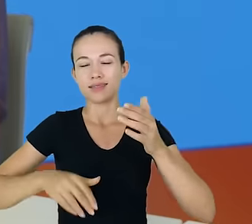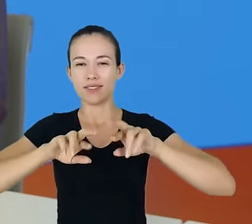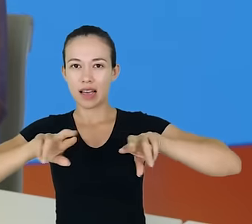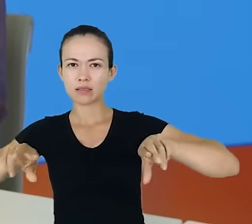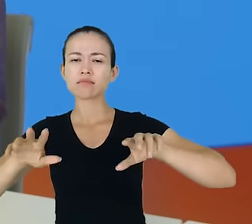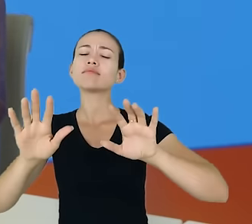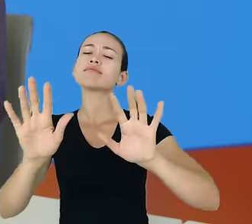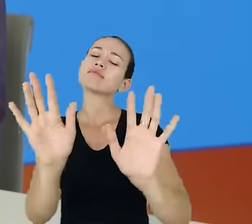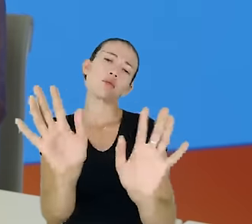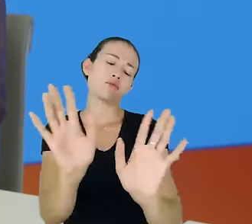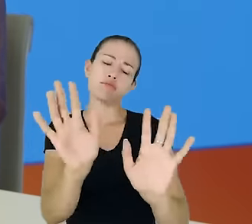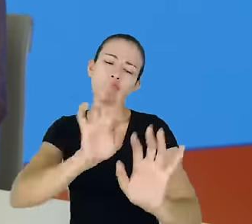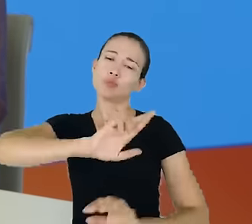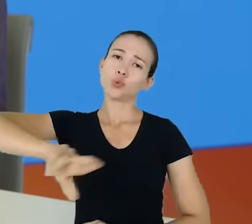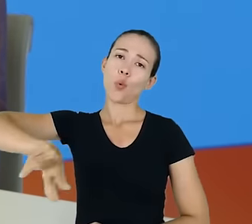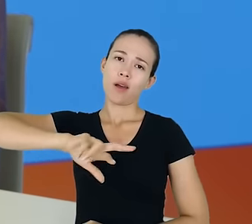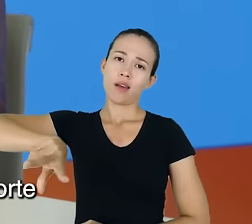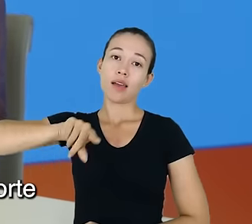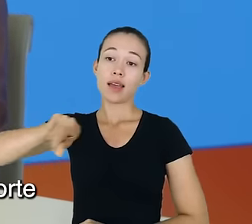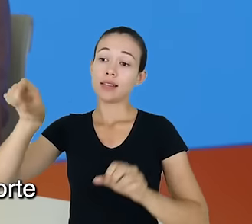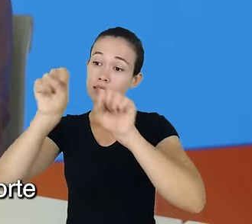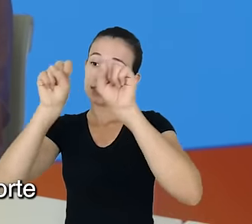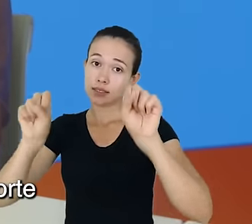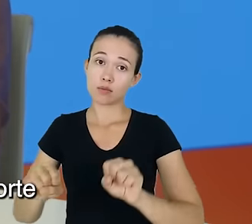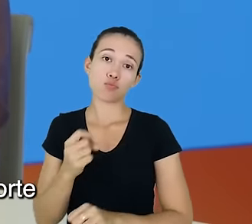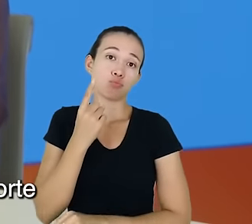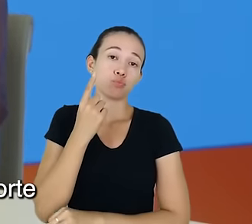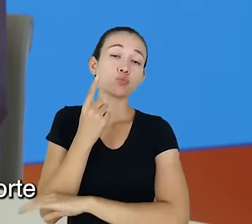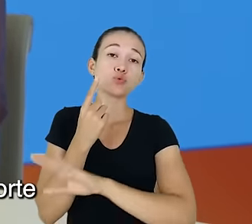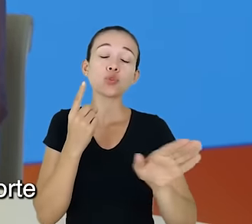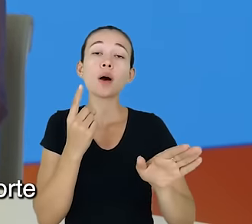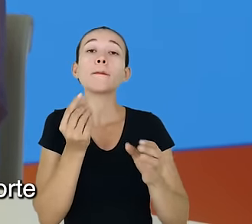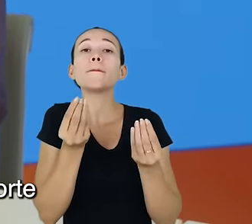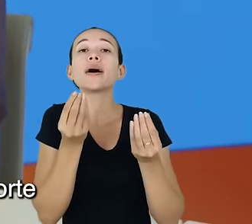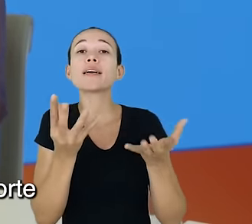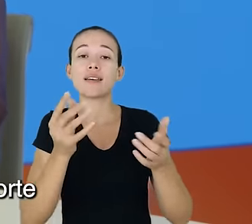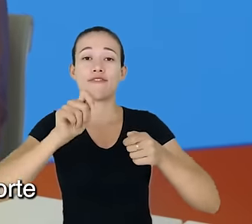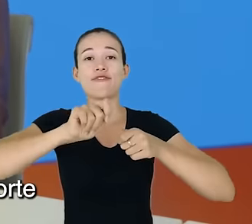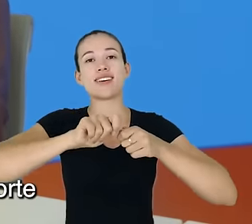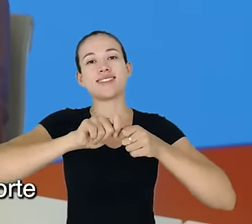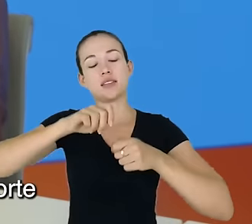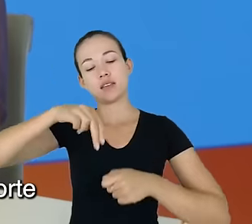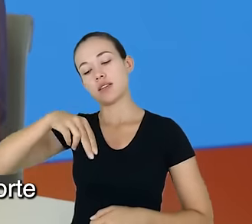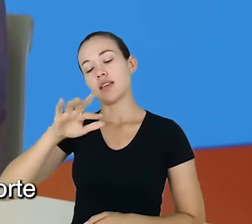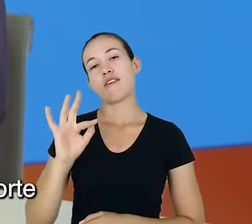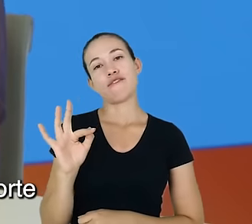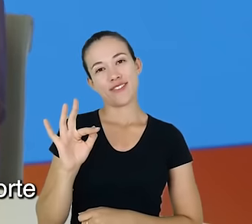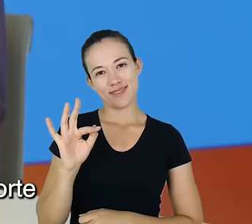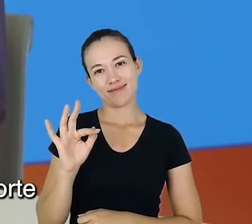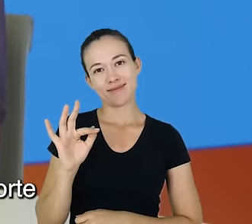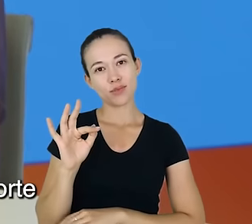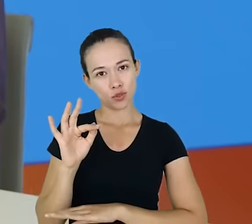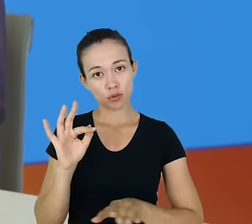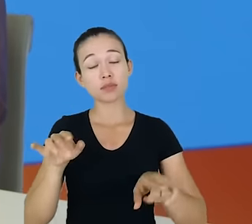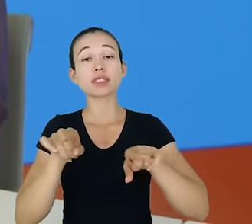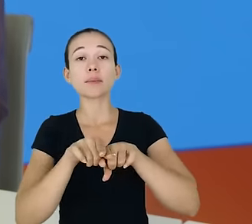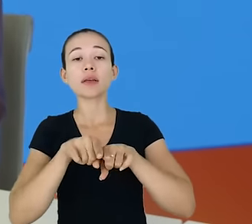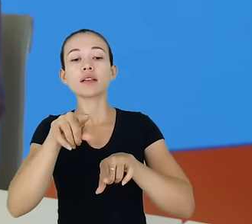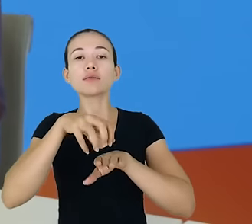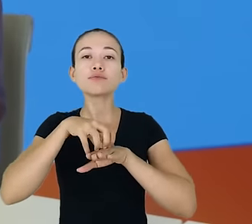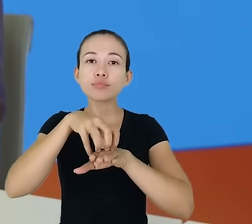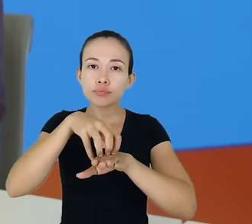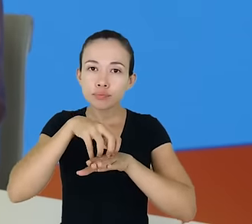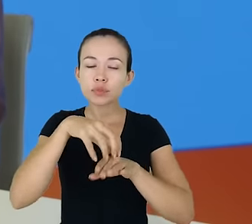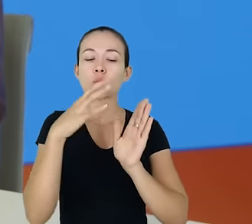coisa Não não é isso ele é um sistema sempre foi para emitir nota fiscal e para emitir o conhecimento de transporte o modelo